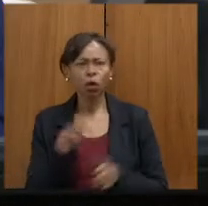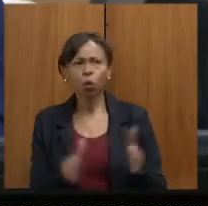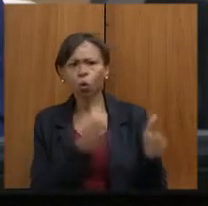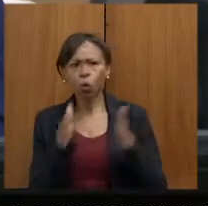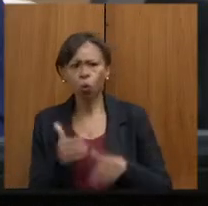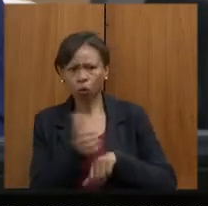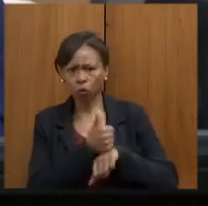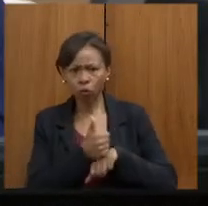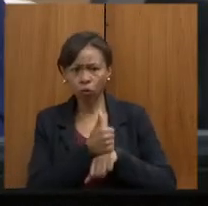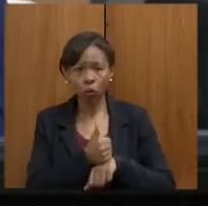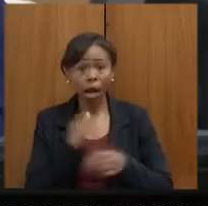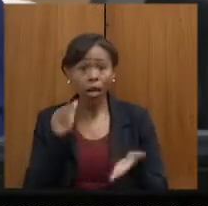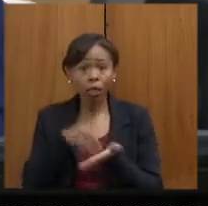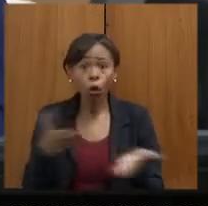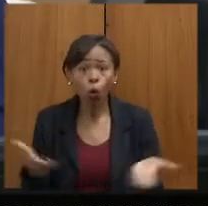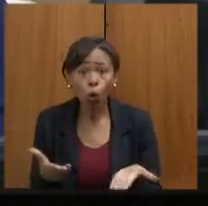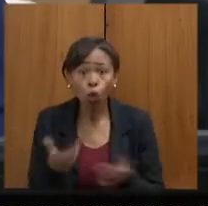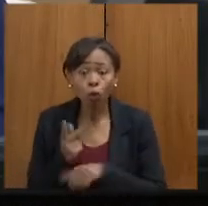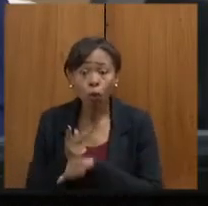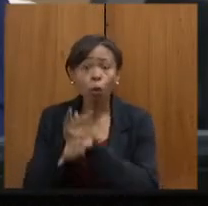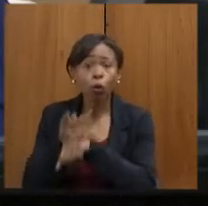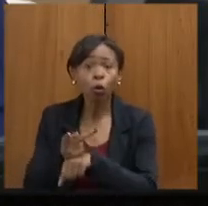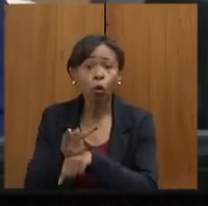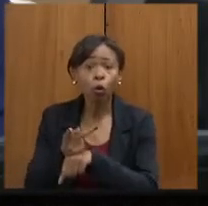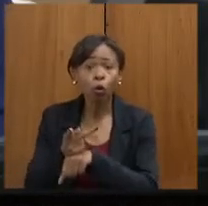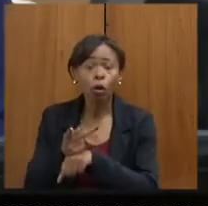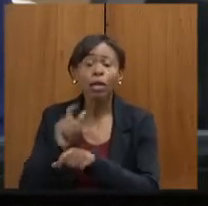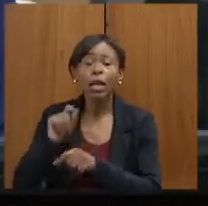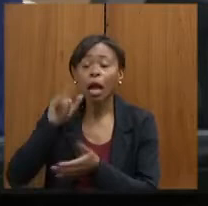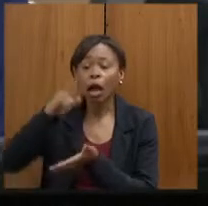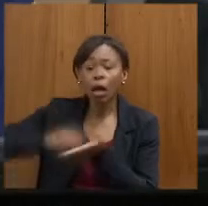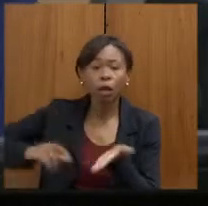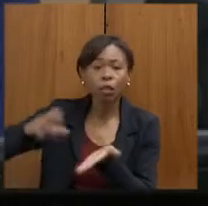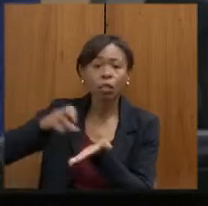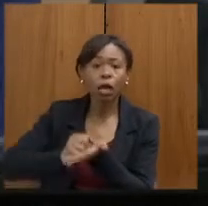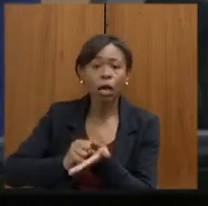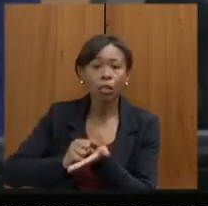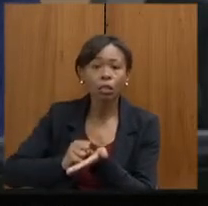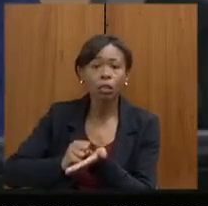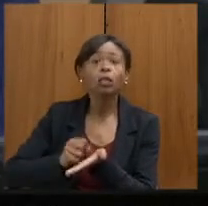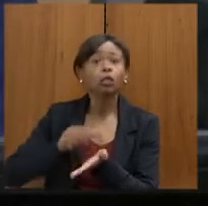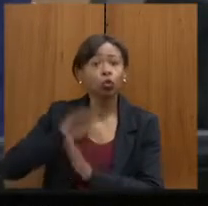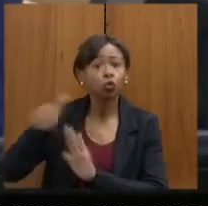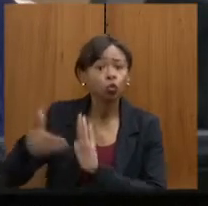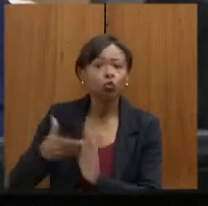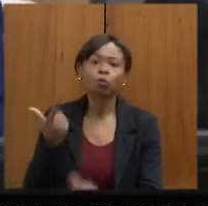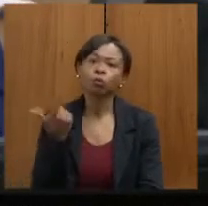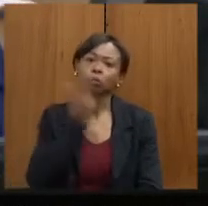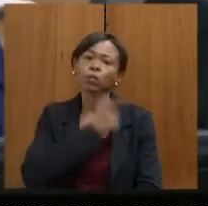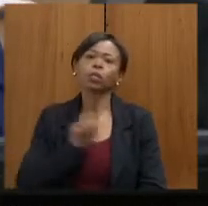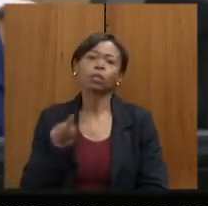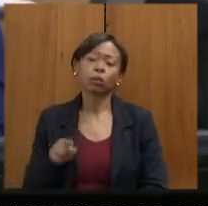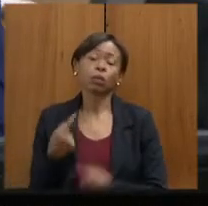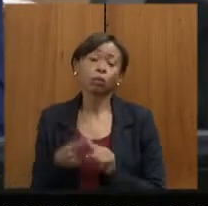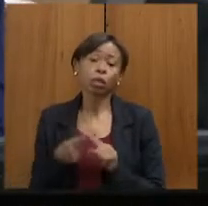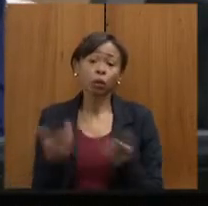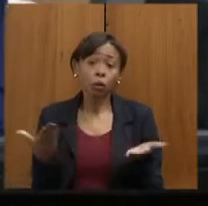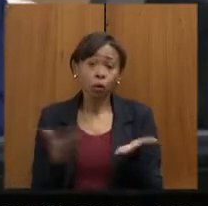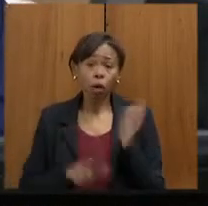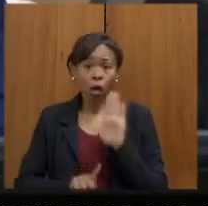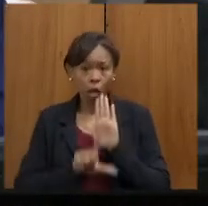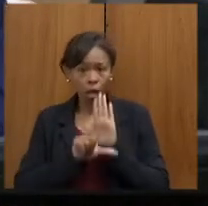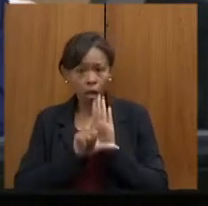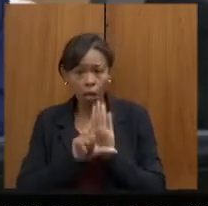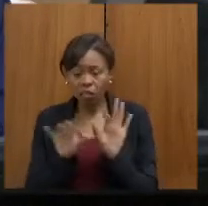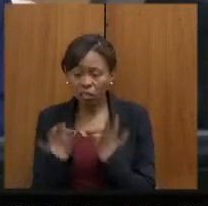que procurou se legalizar até hoje que procurou é uma até que procurou o imi que não conseguiu porque hoje legislação tá muito